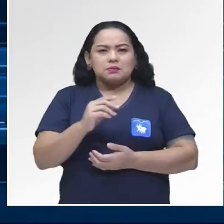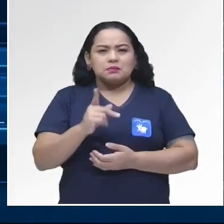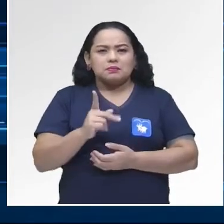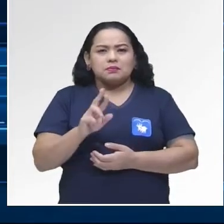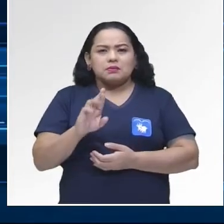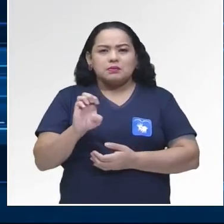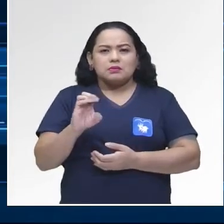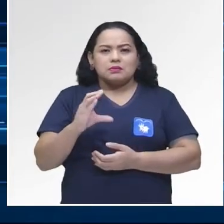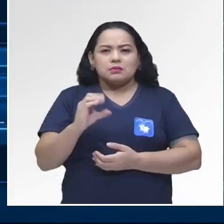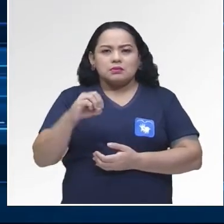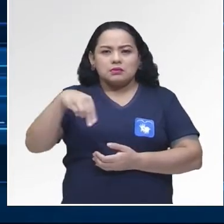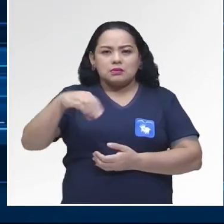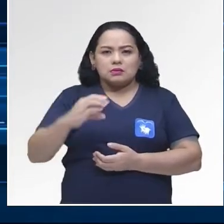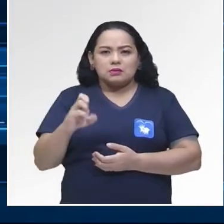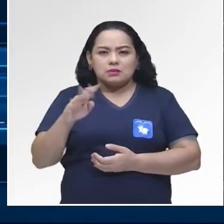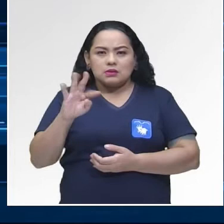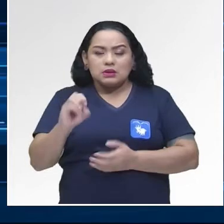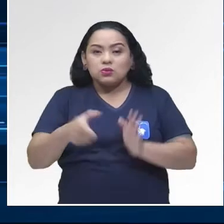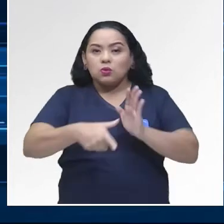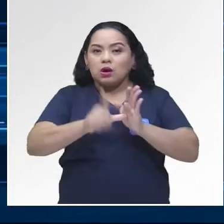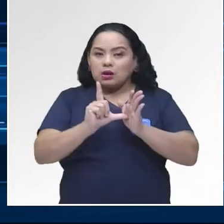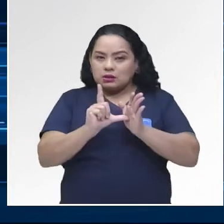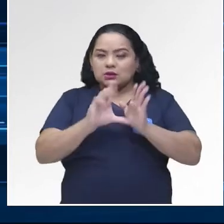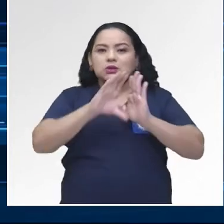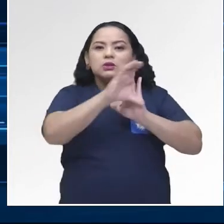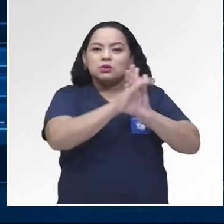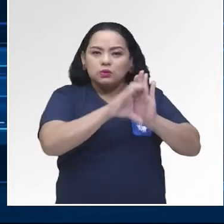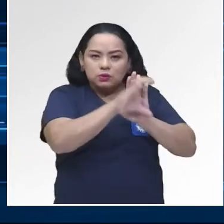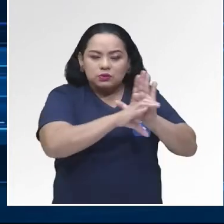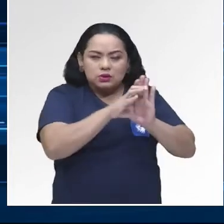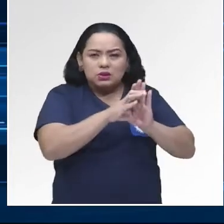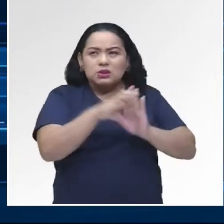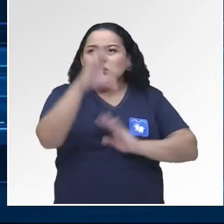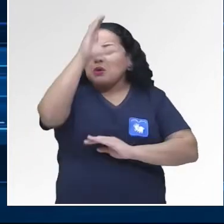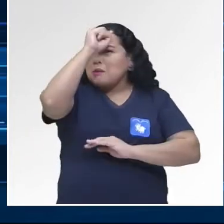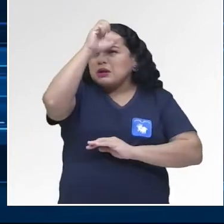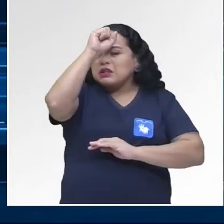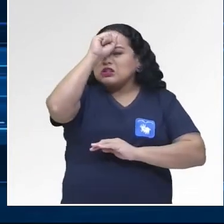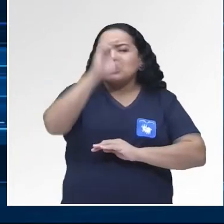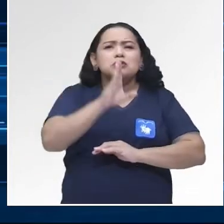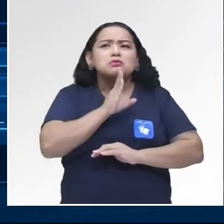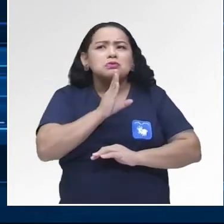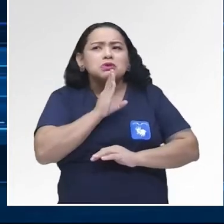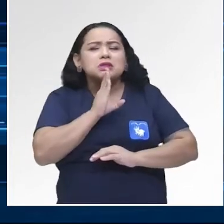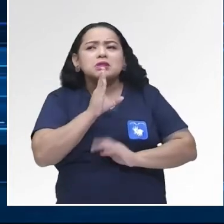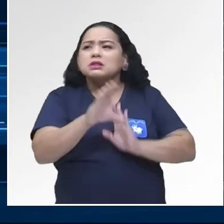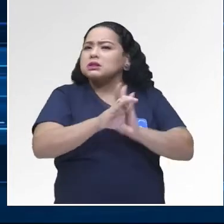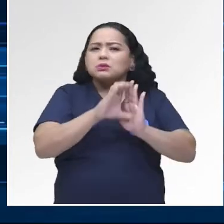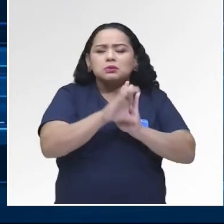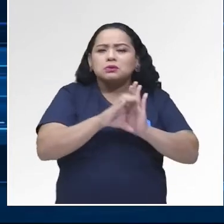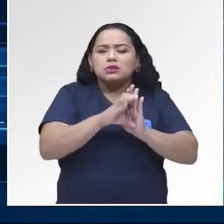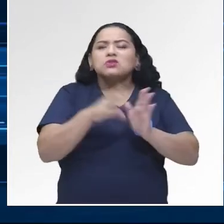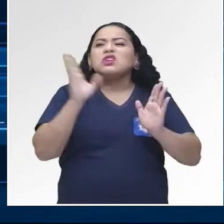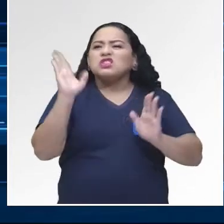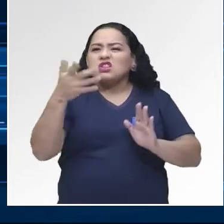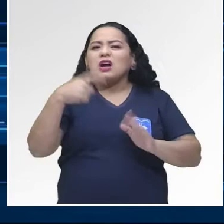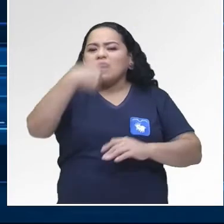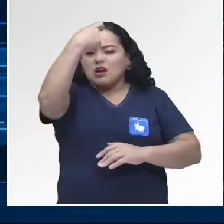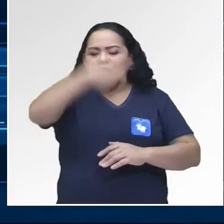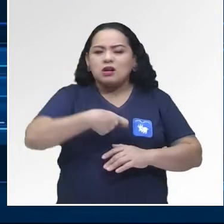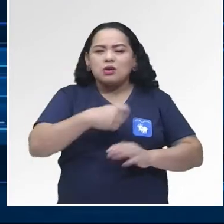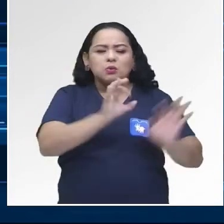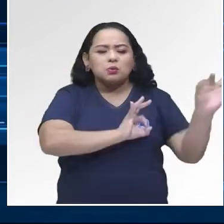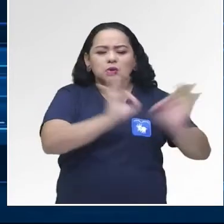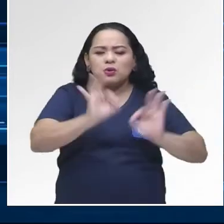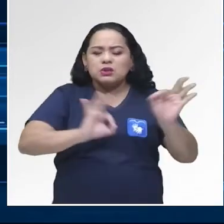é aquilo que vem antes do conceito. Eu nem aprendi, nem conheci o conceito, e eu já estou, então, aqui dentro de um